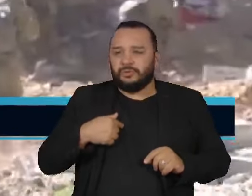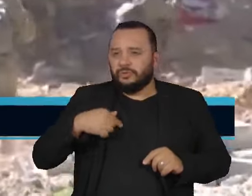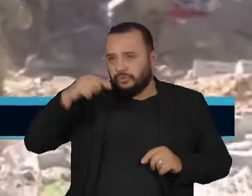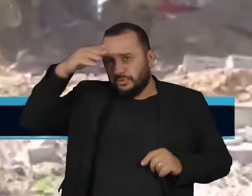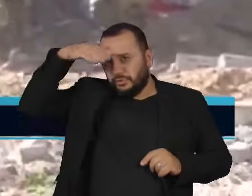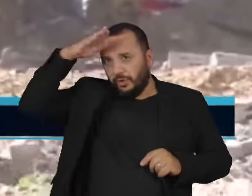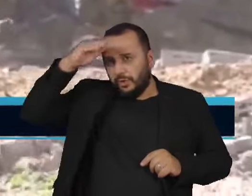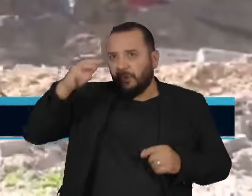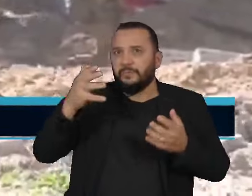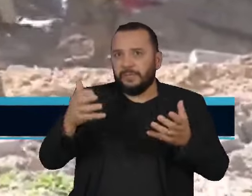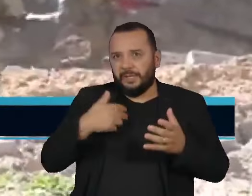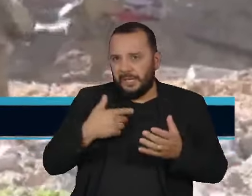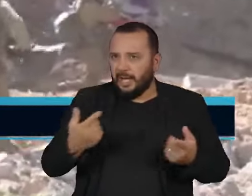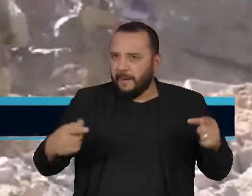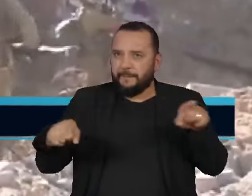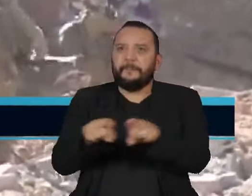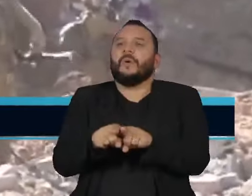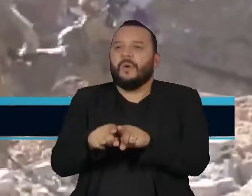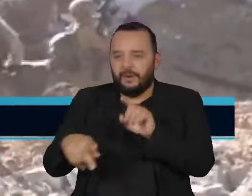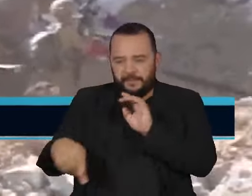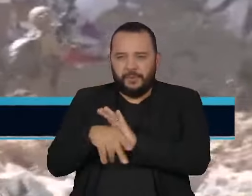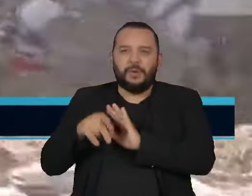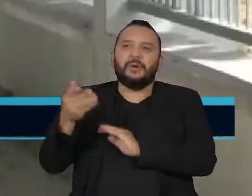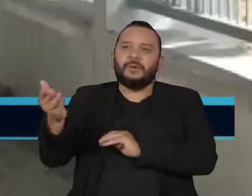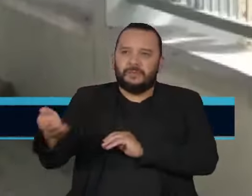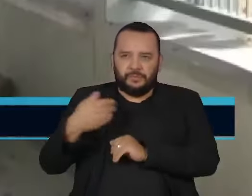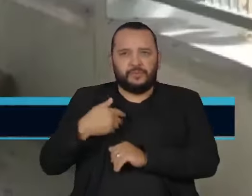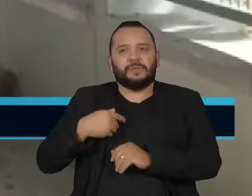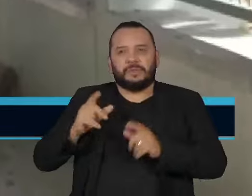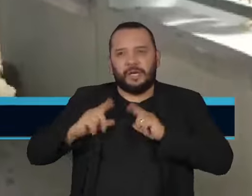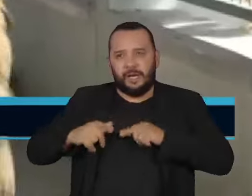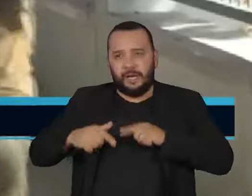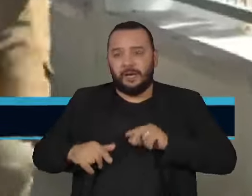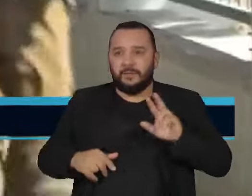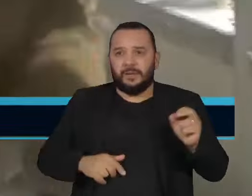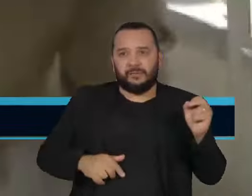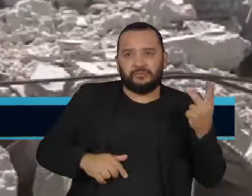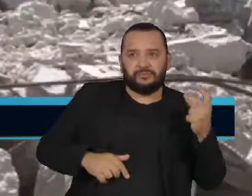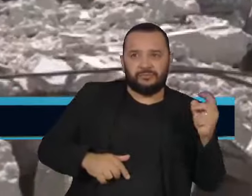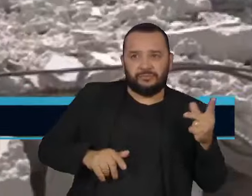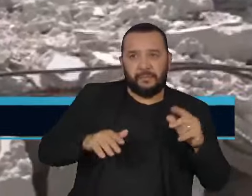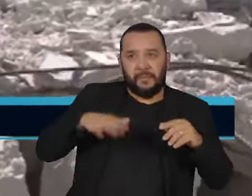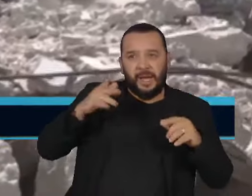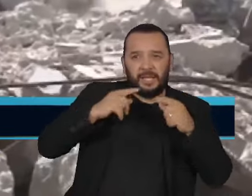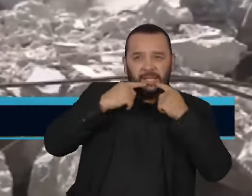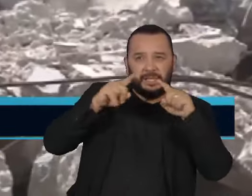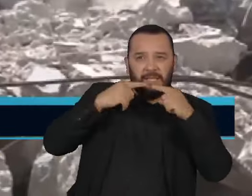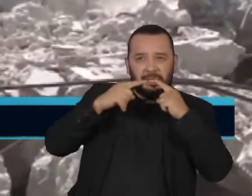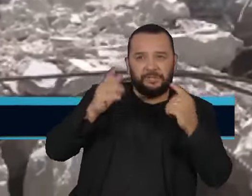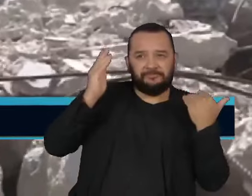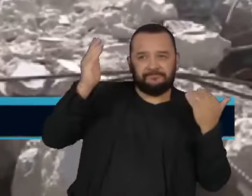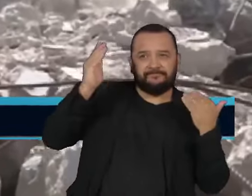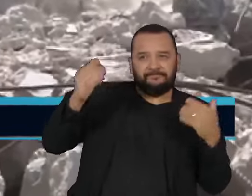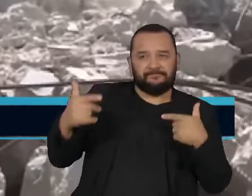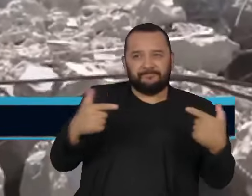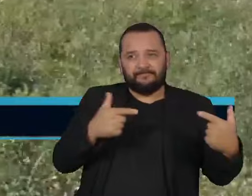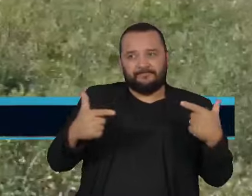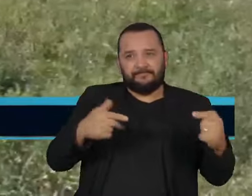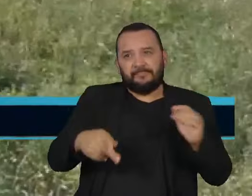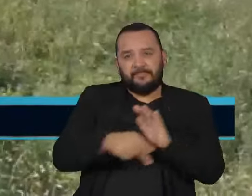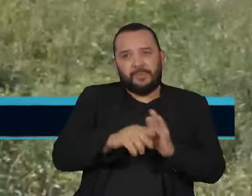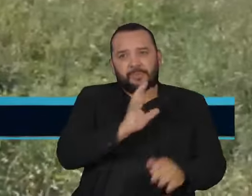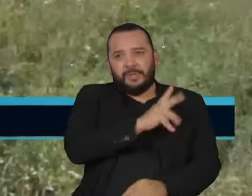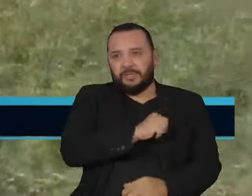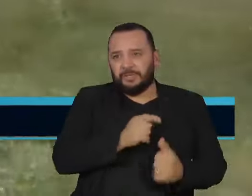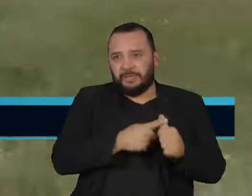automaticamente com o governo israelense, enquanto Harris demonstra uma postura mais crítica em relação aos conflitos com palestinos